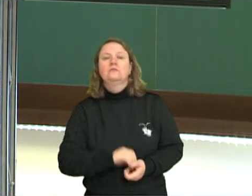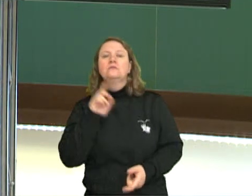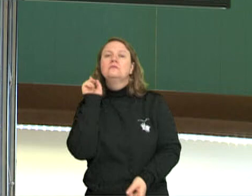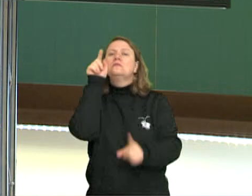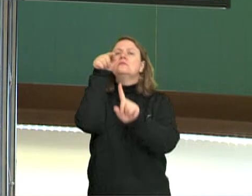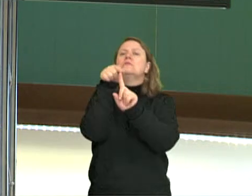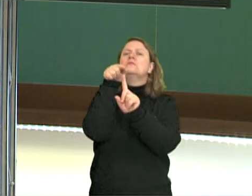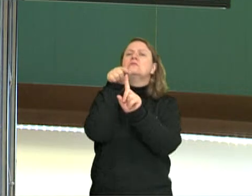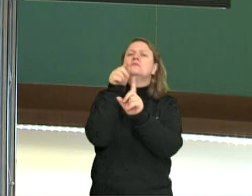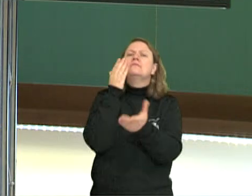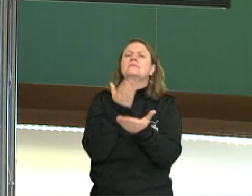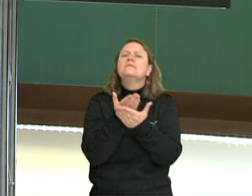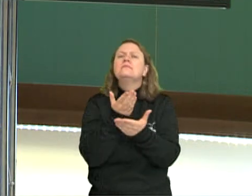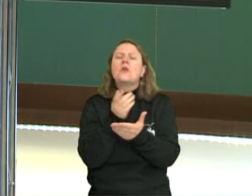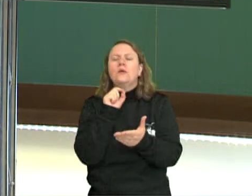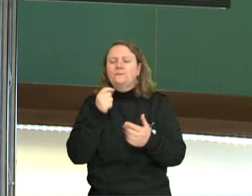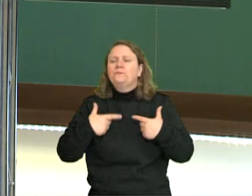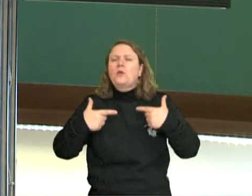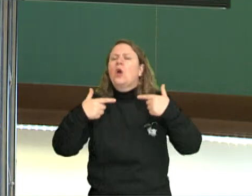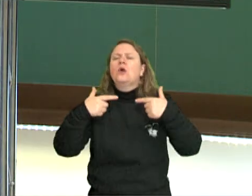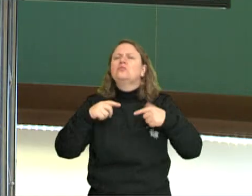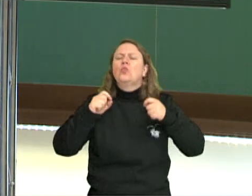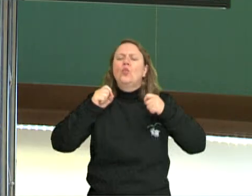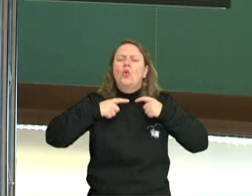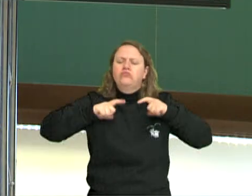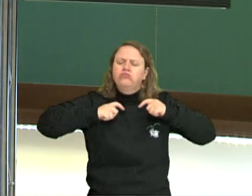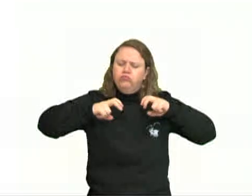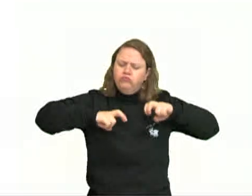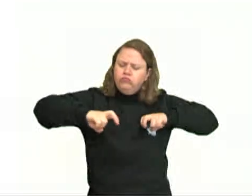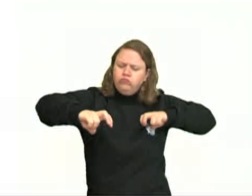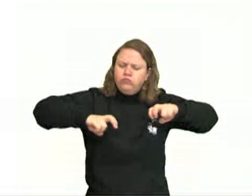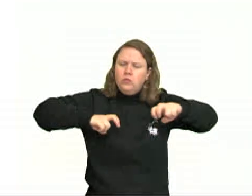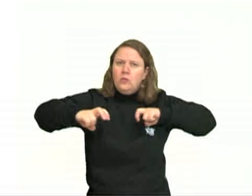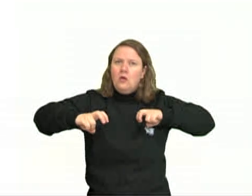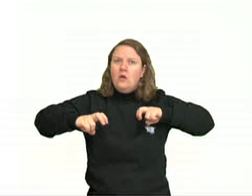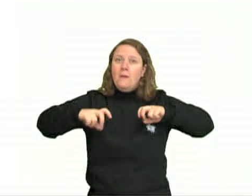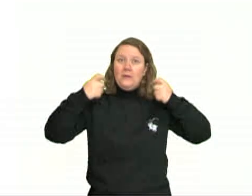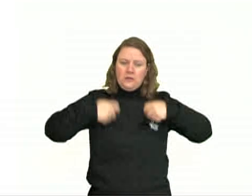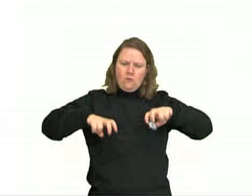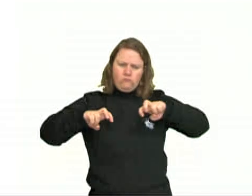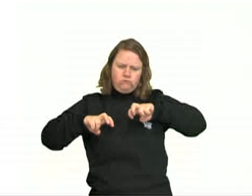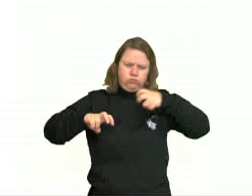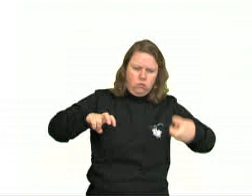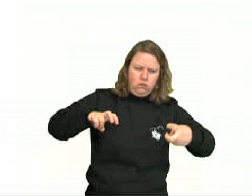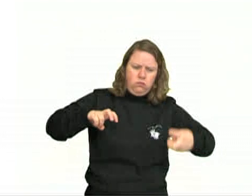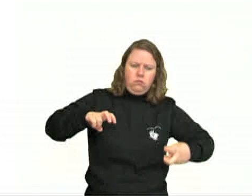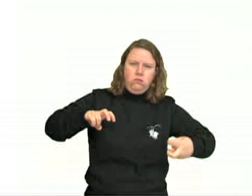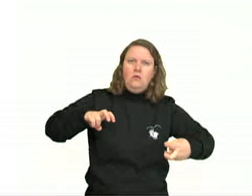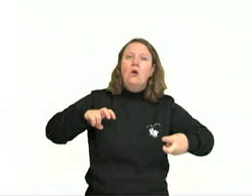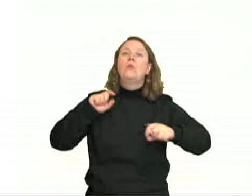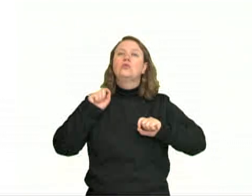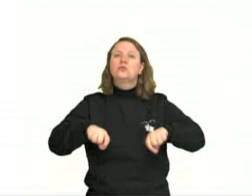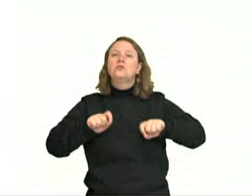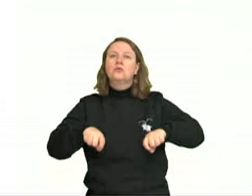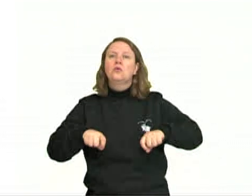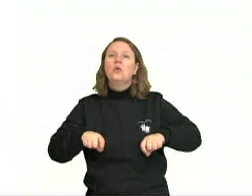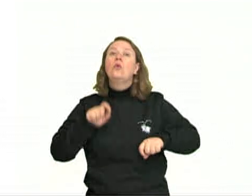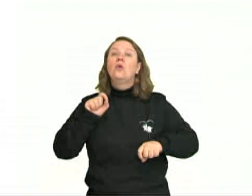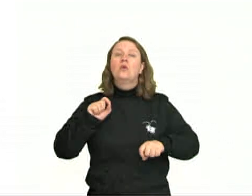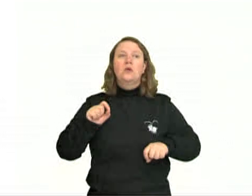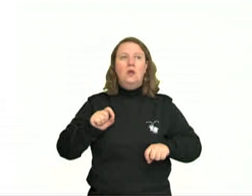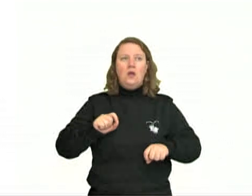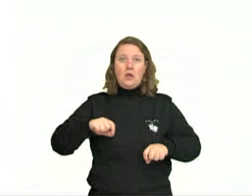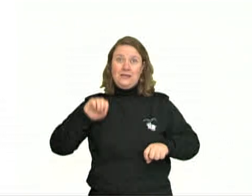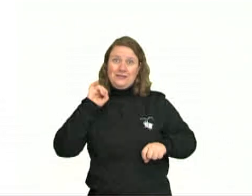dessas lutas era derrubar o adversário por 3 vezes. Era considerado queda quando o oponente tocava as